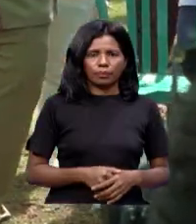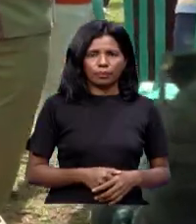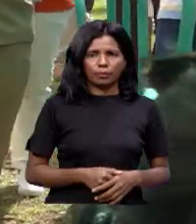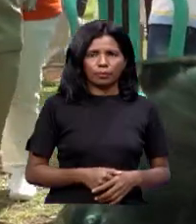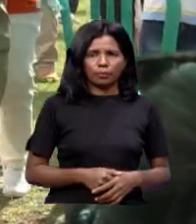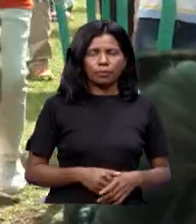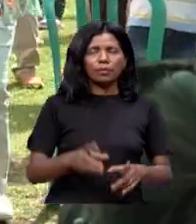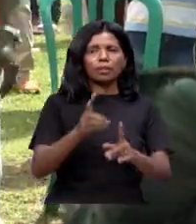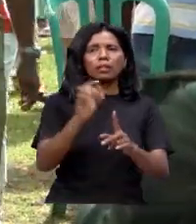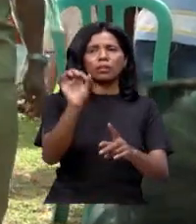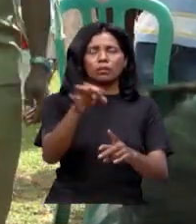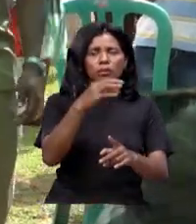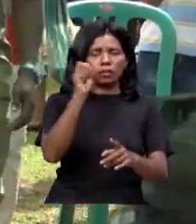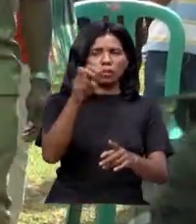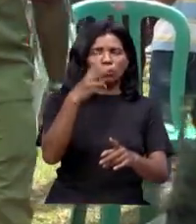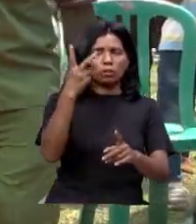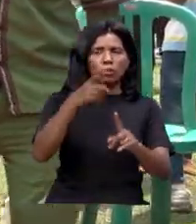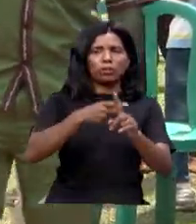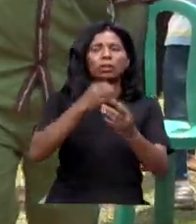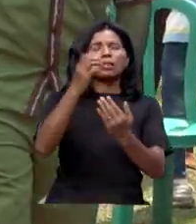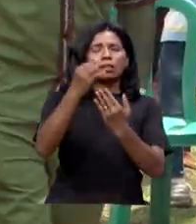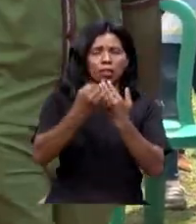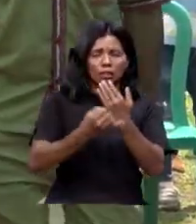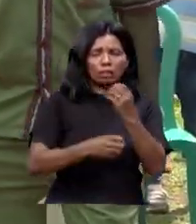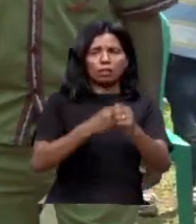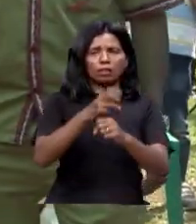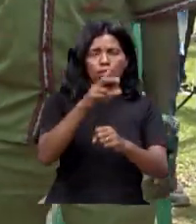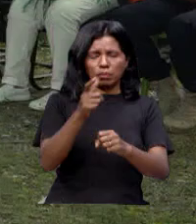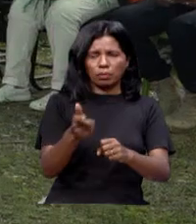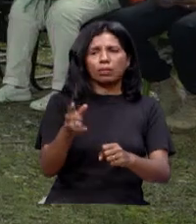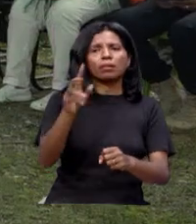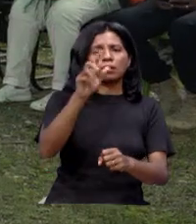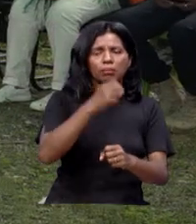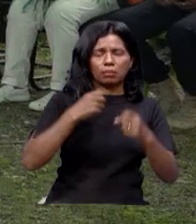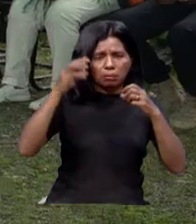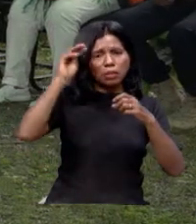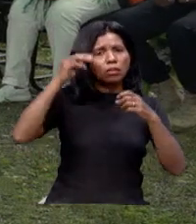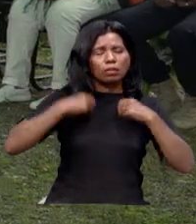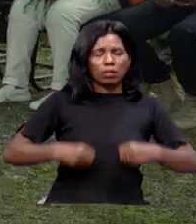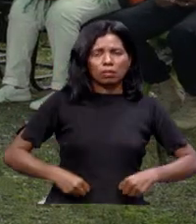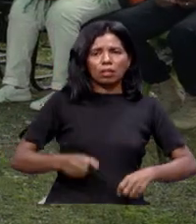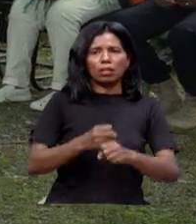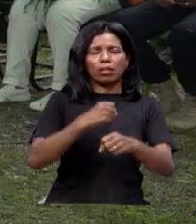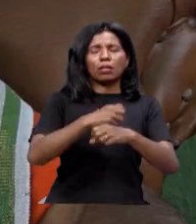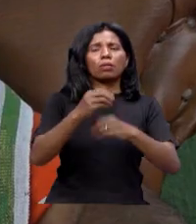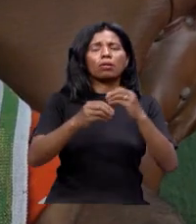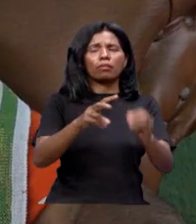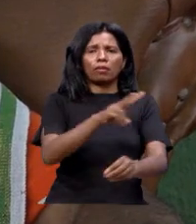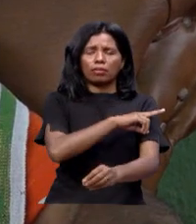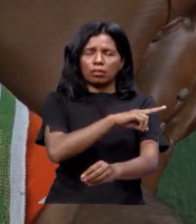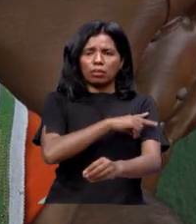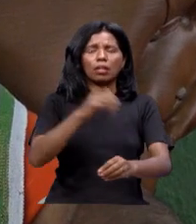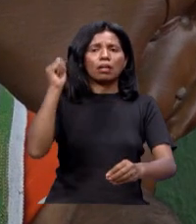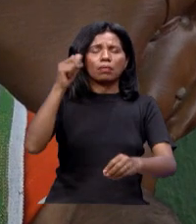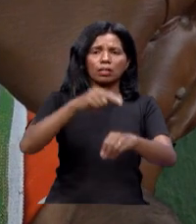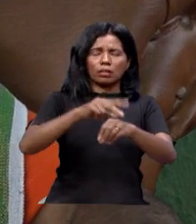E a lança em rua Fulanzaneiro, Tina Rio, Rua Recentolo, Ministério da Saúde, ao lançamento oficial da introdução da vacina PCV na campanha